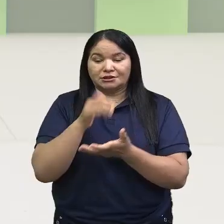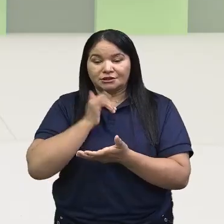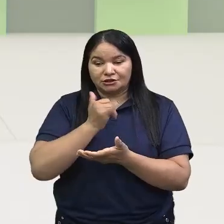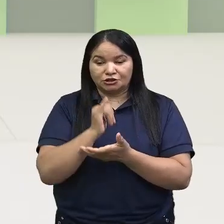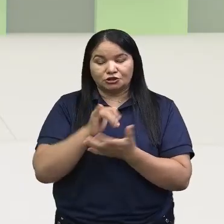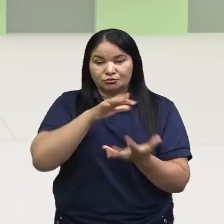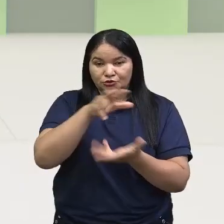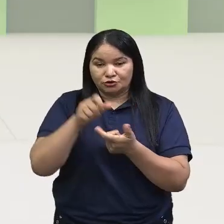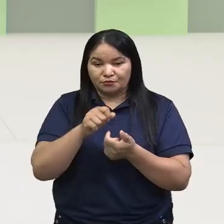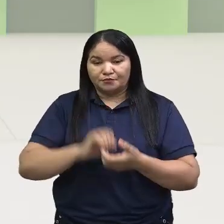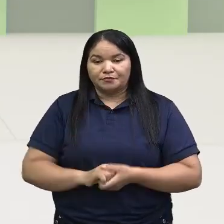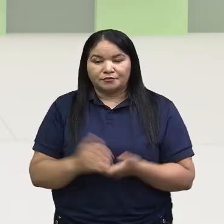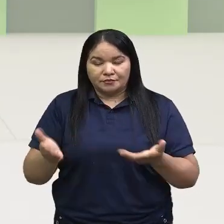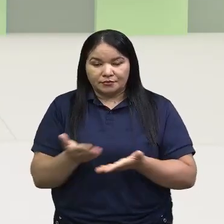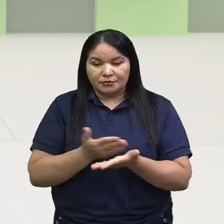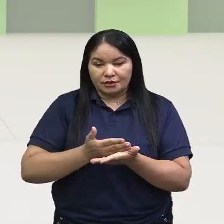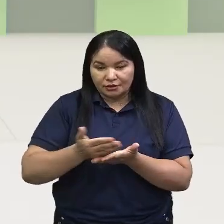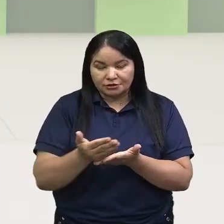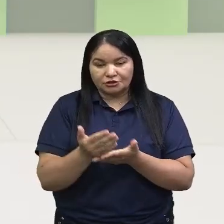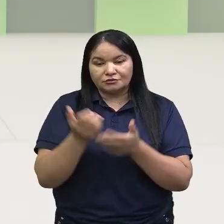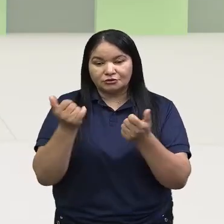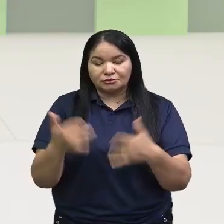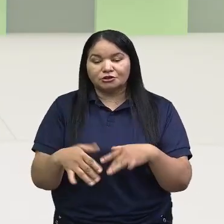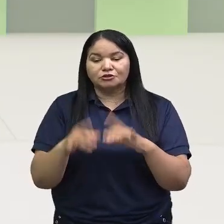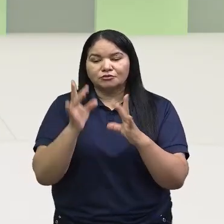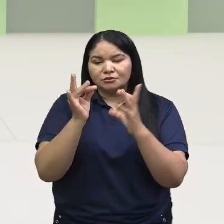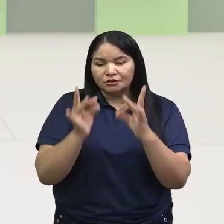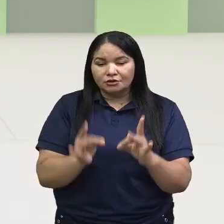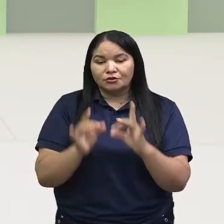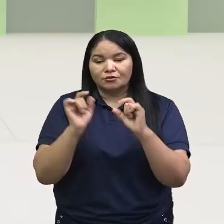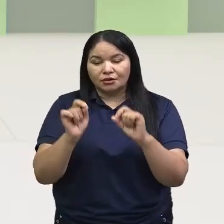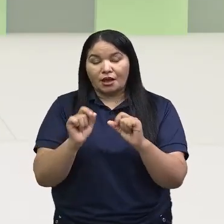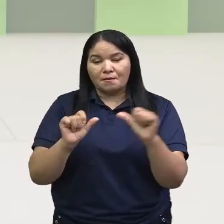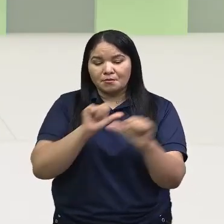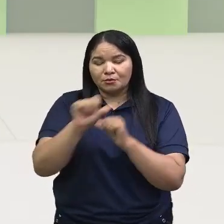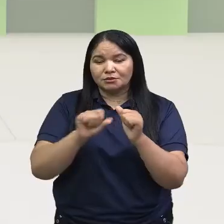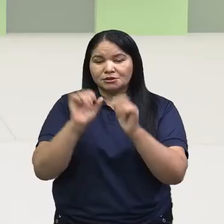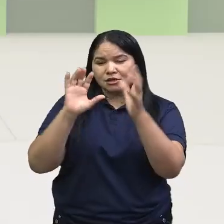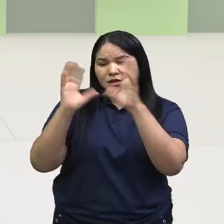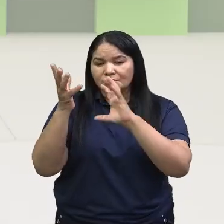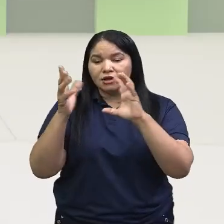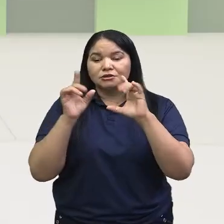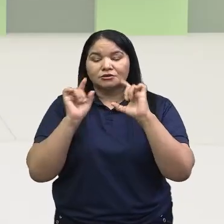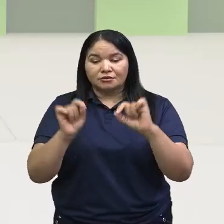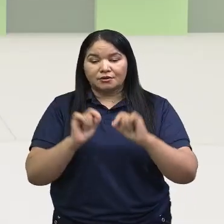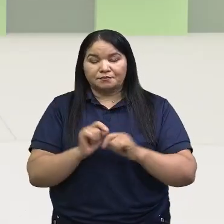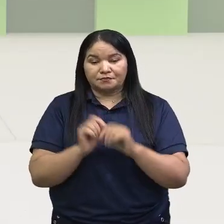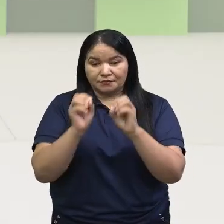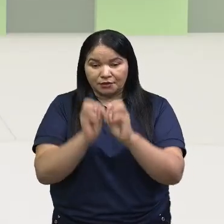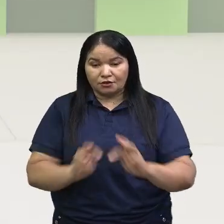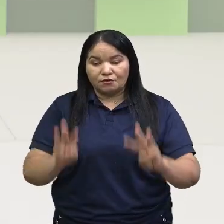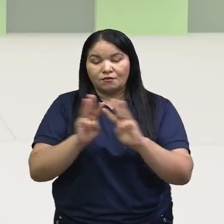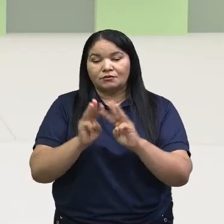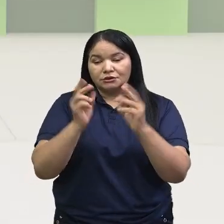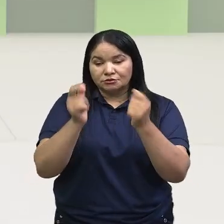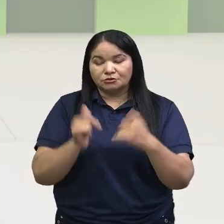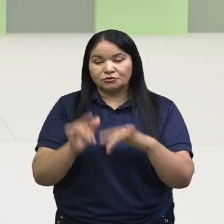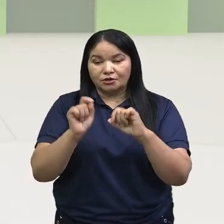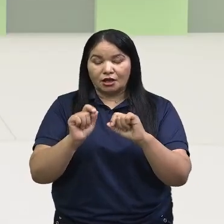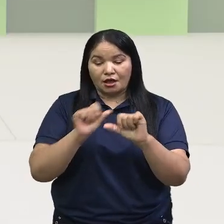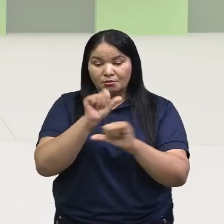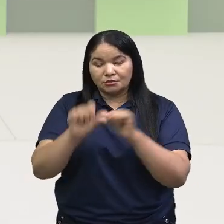Bem, eu gostaria de começar essa fala definindo o que é mudança climática. De acordo com a ONU, as mudanças climáticas elas